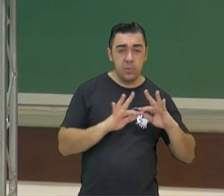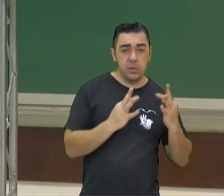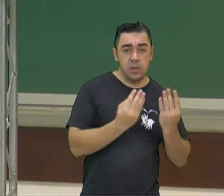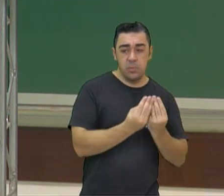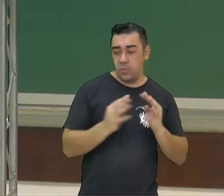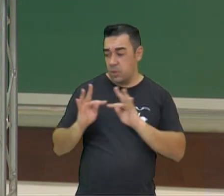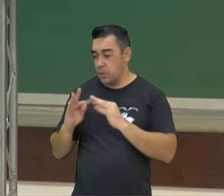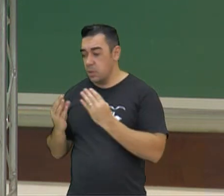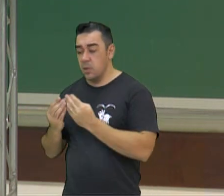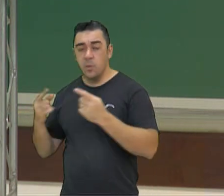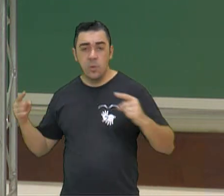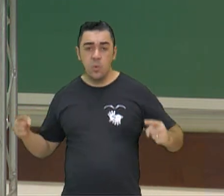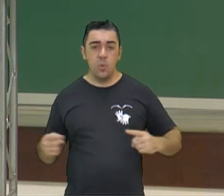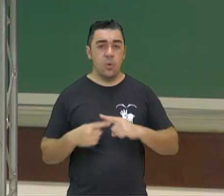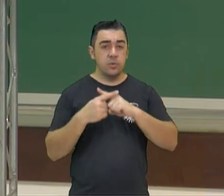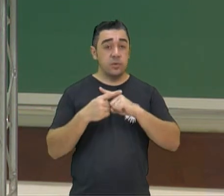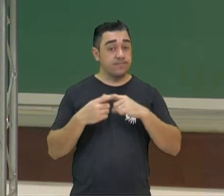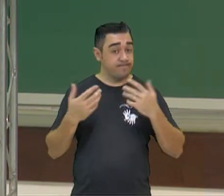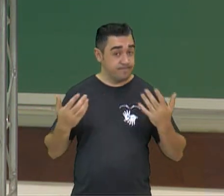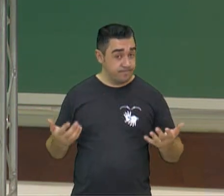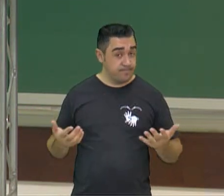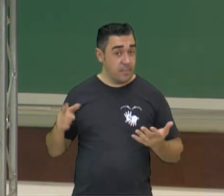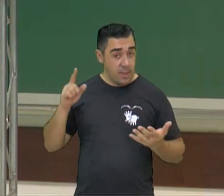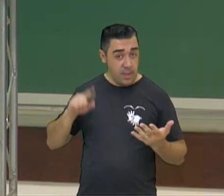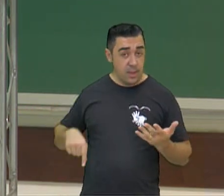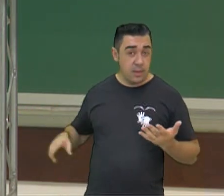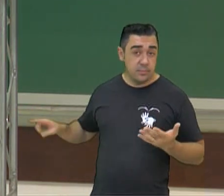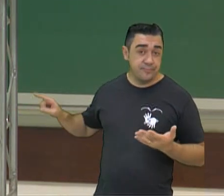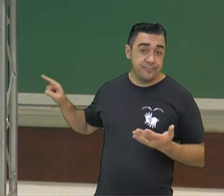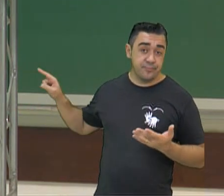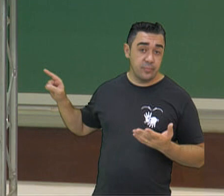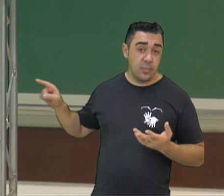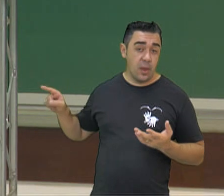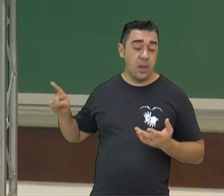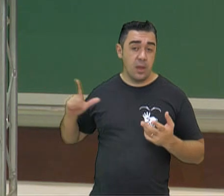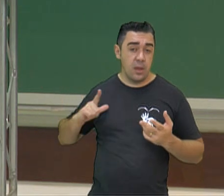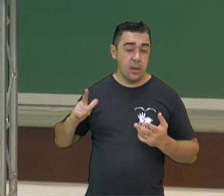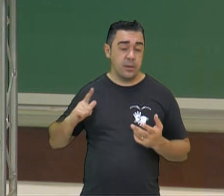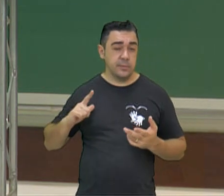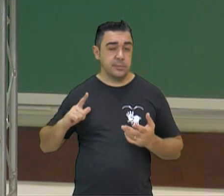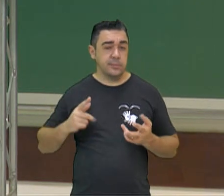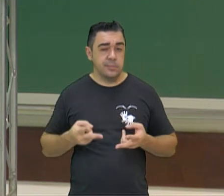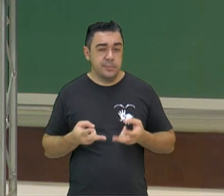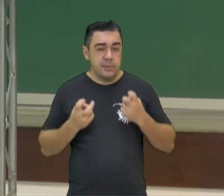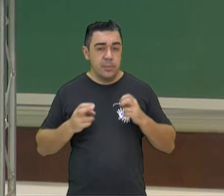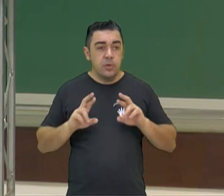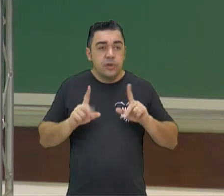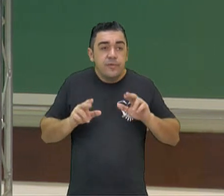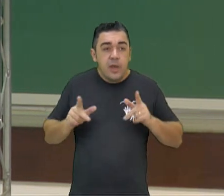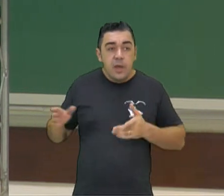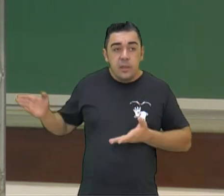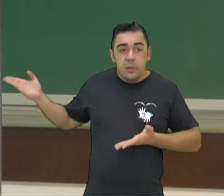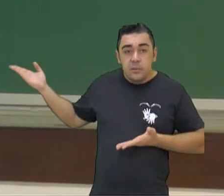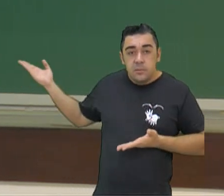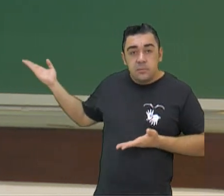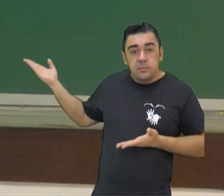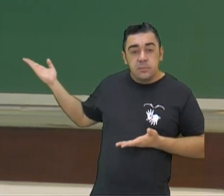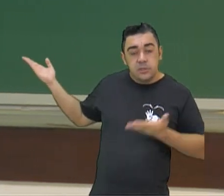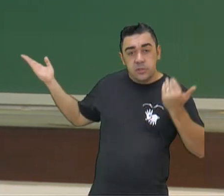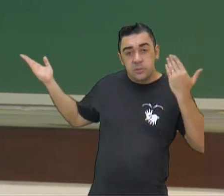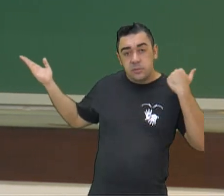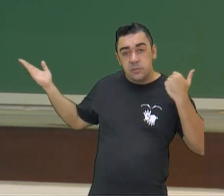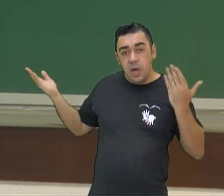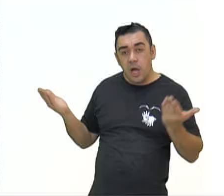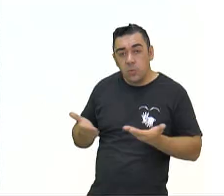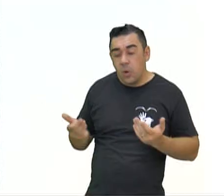E esta é uma leitura que se faz a partir, sabendo dessas diferentes tribos,